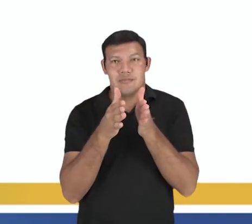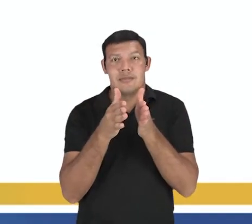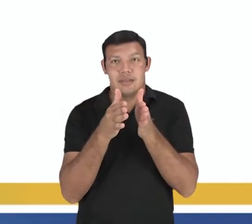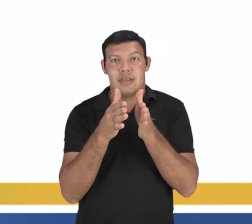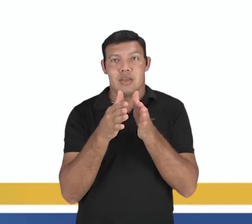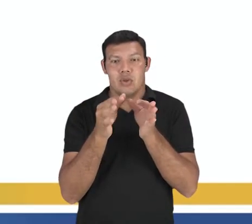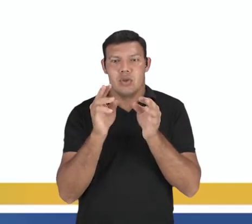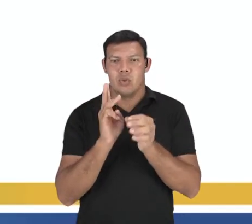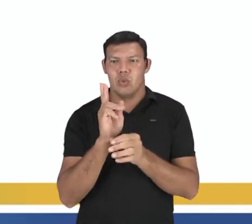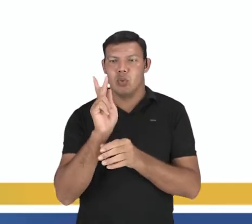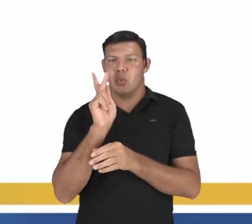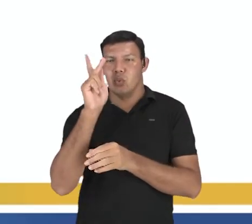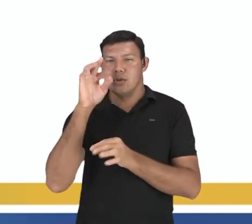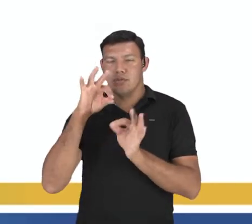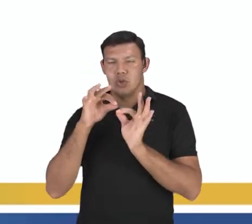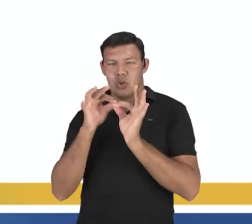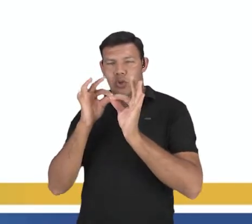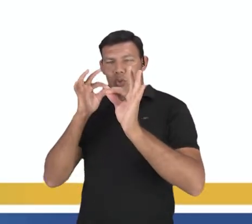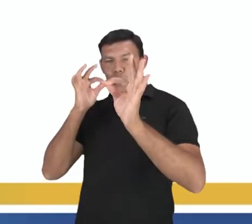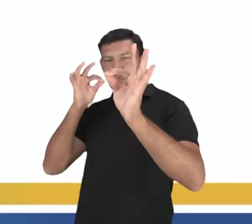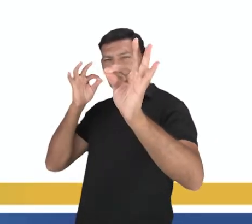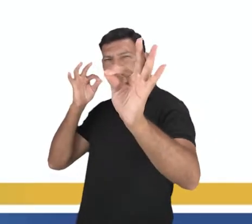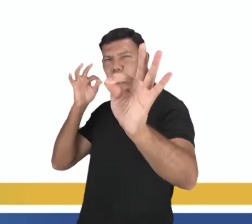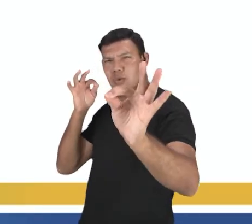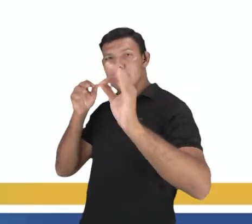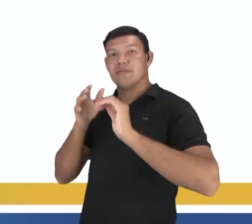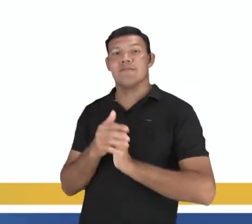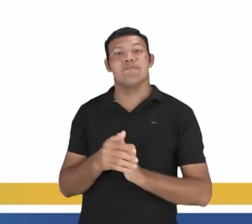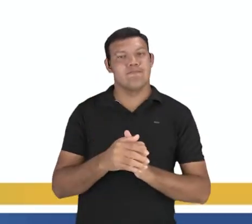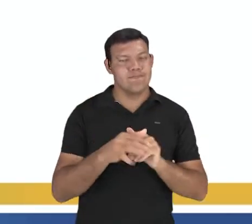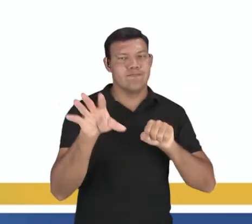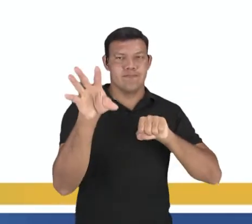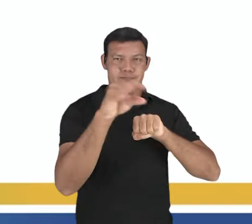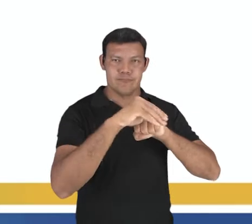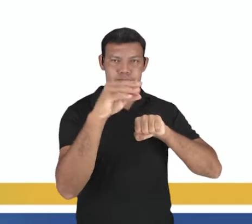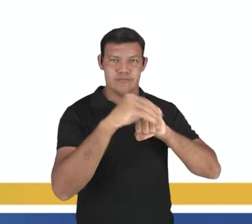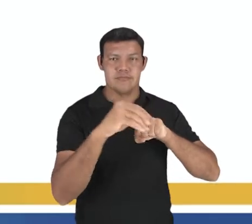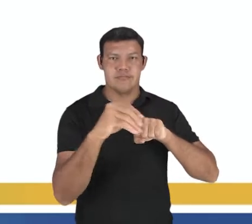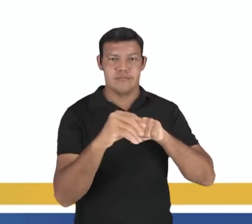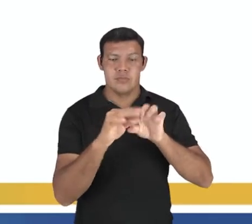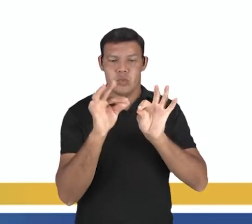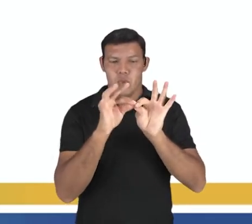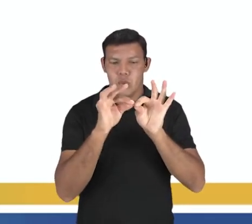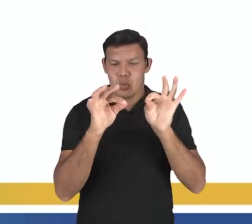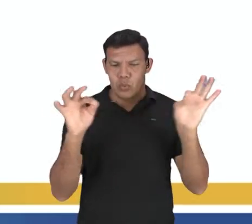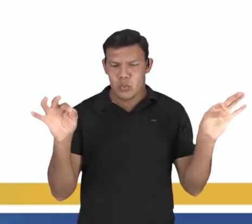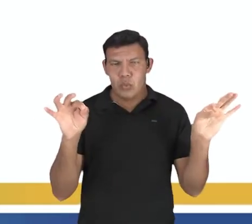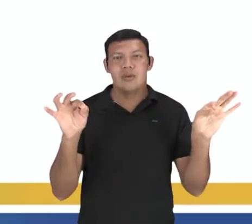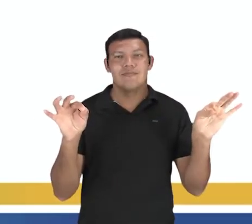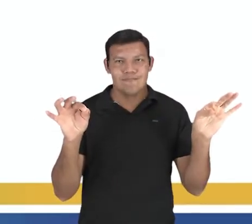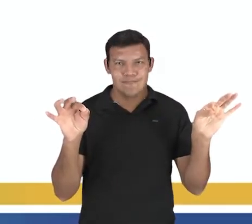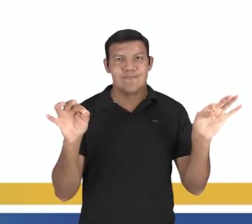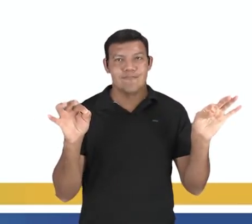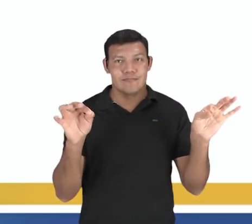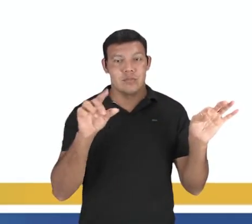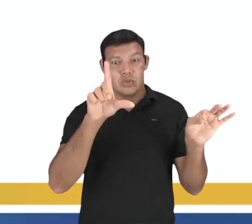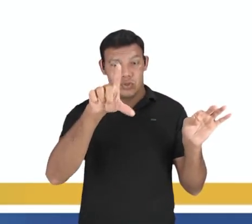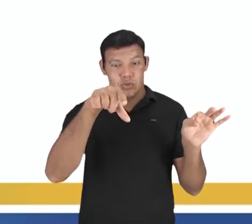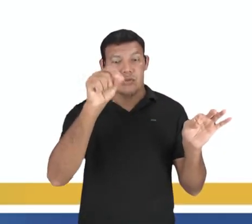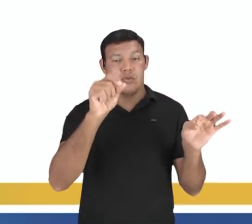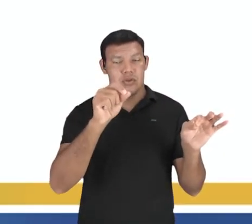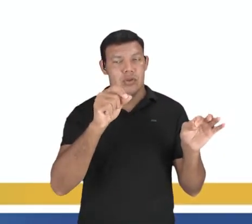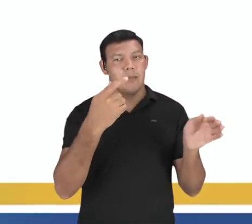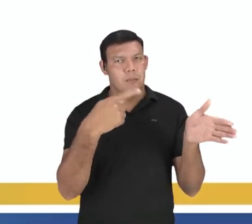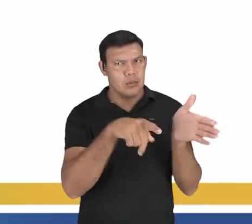distâncias E aprendemos também que para cada comprimento a ser medido devemos escolher uma